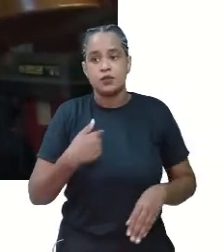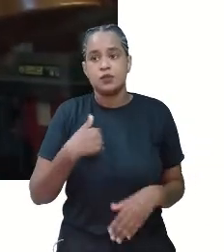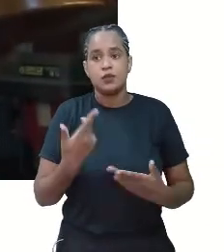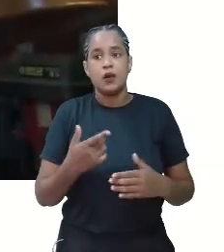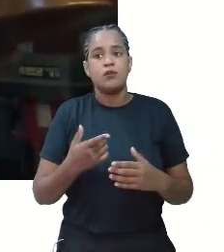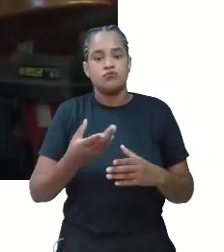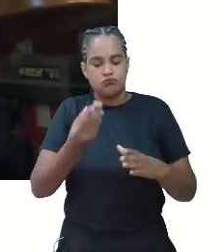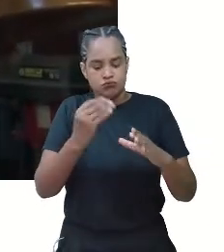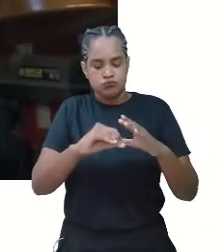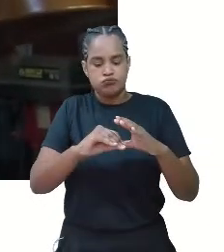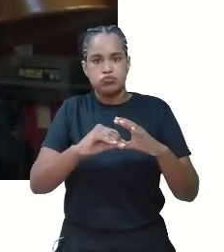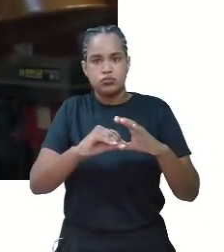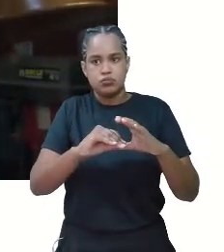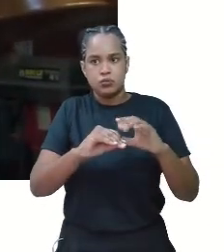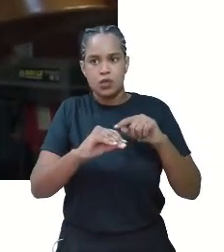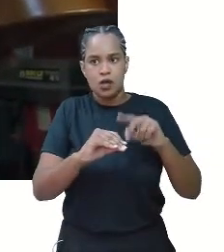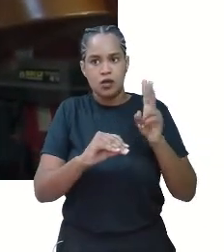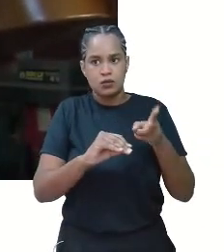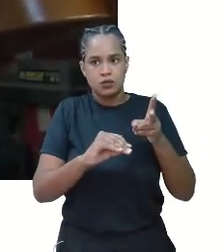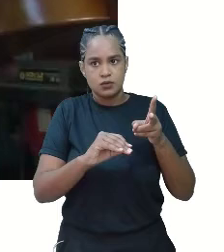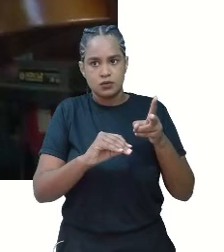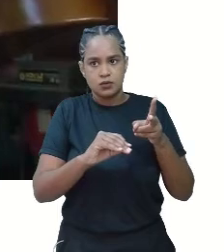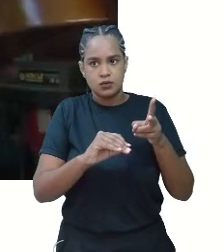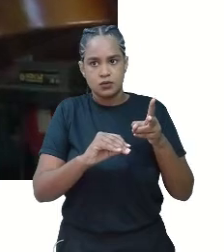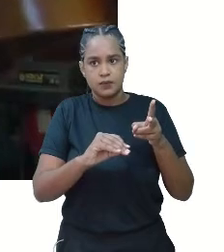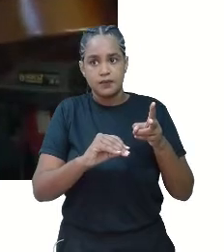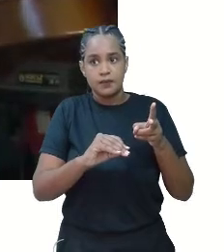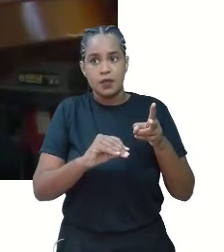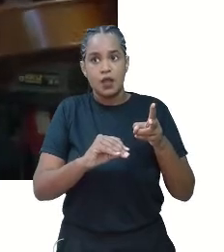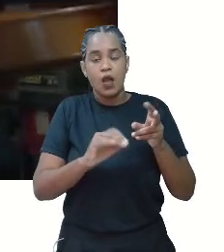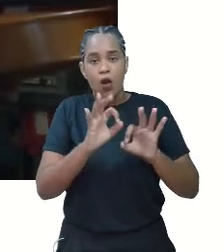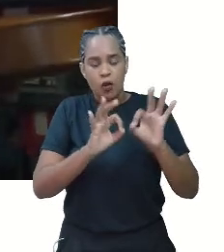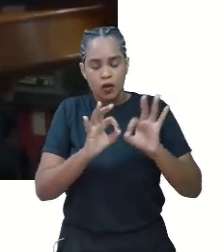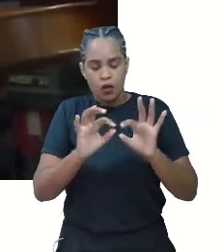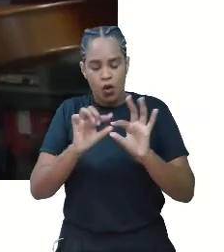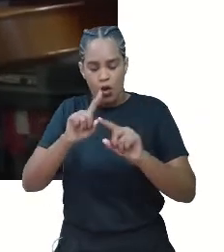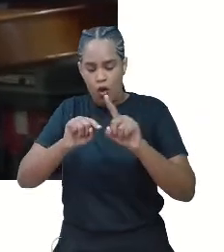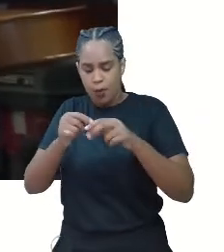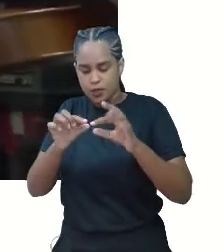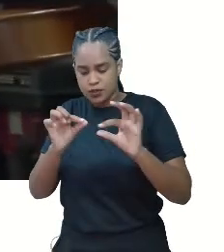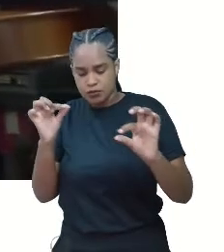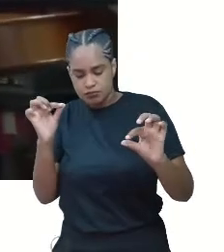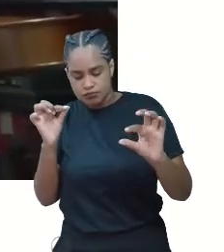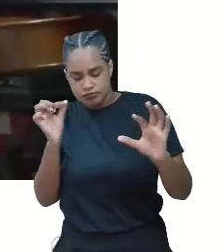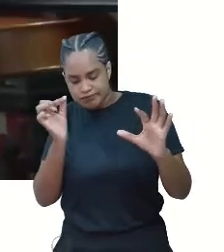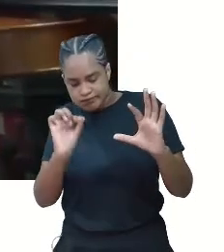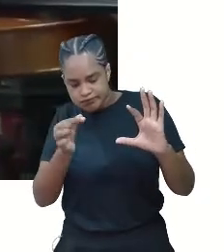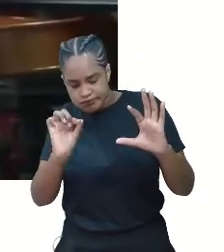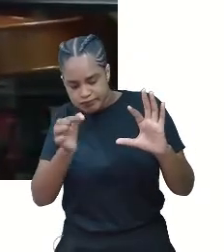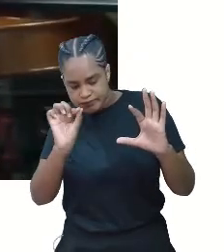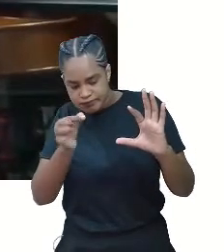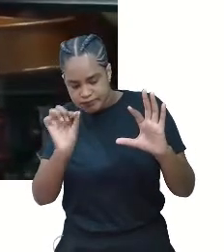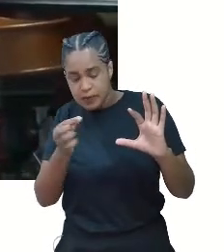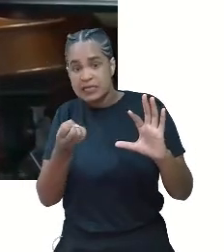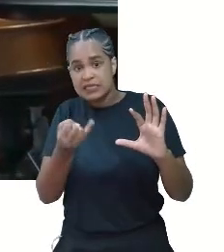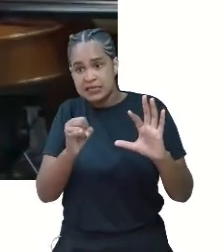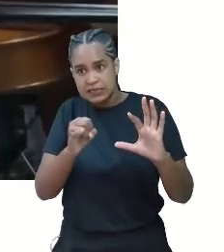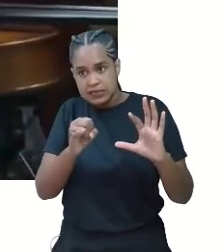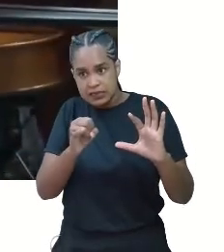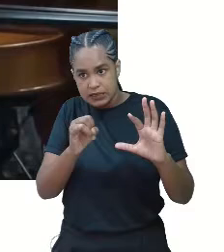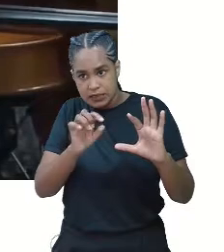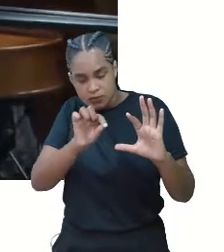ela aqui e vai manipulando com essa parte aqui. Como eu estava falando, se a gente puxa ela